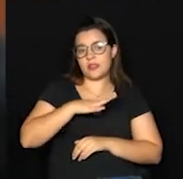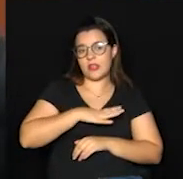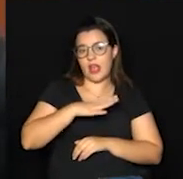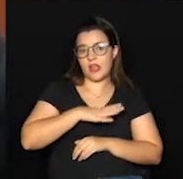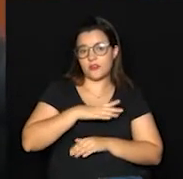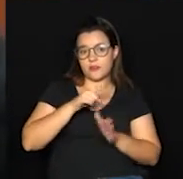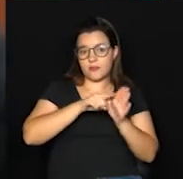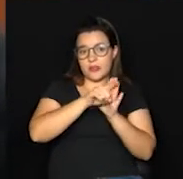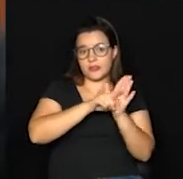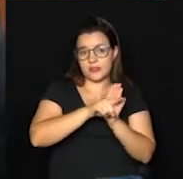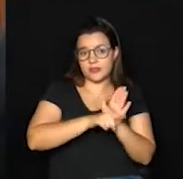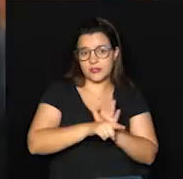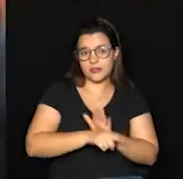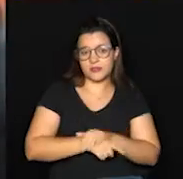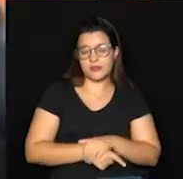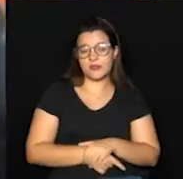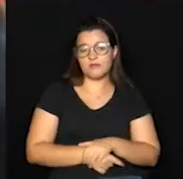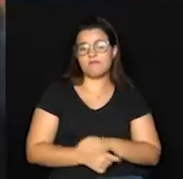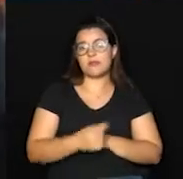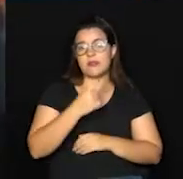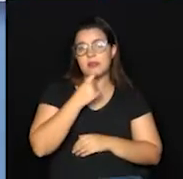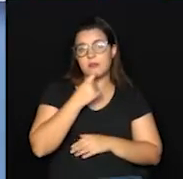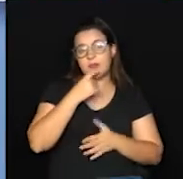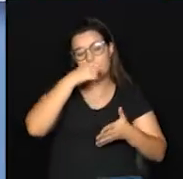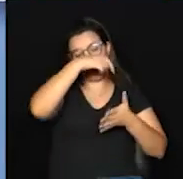se encontra na última colocação.